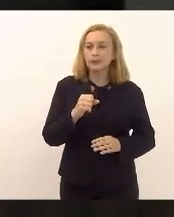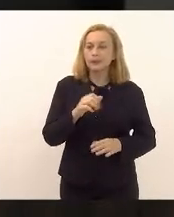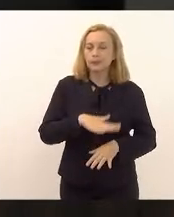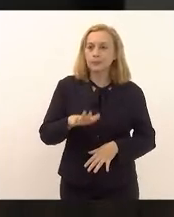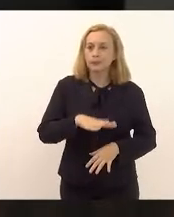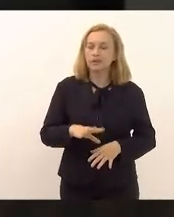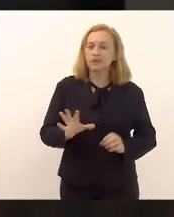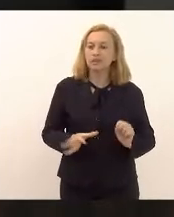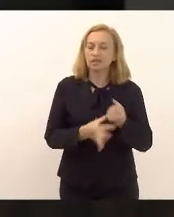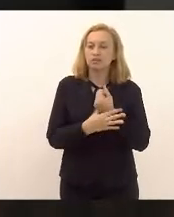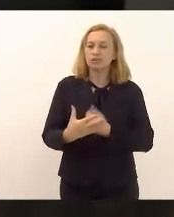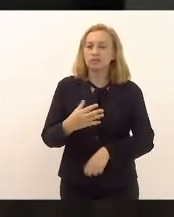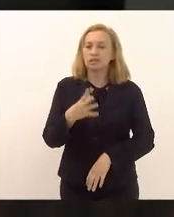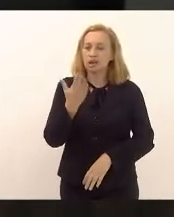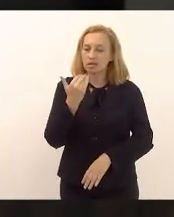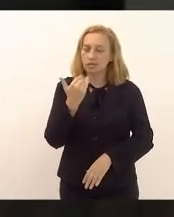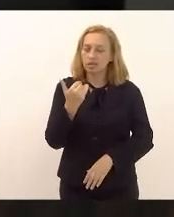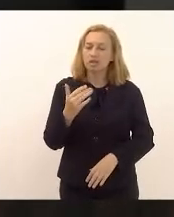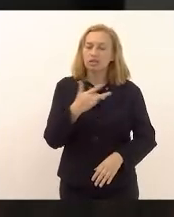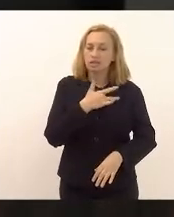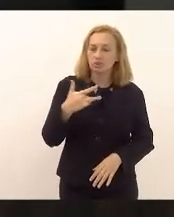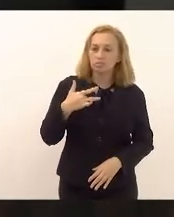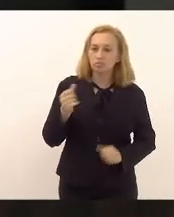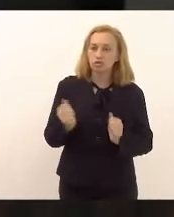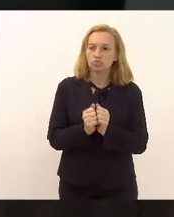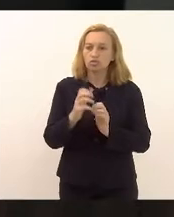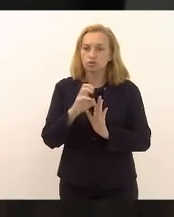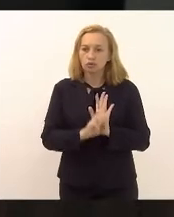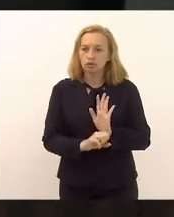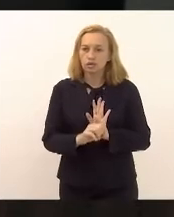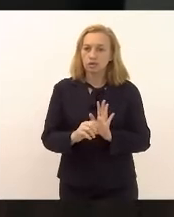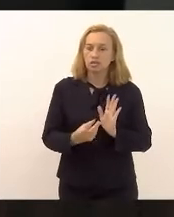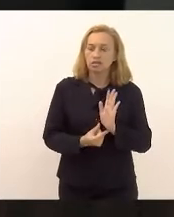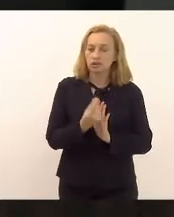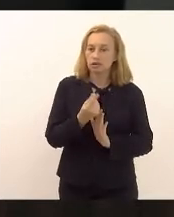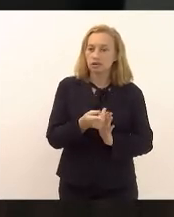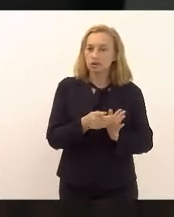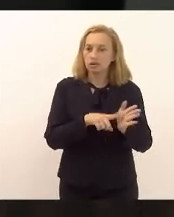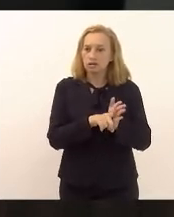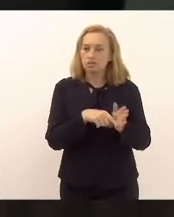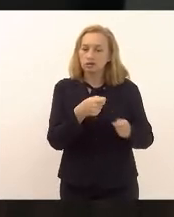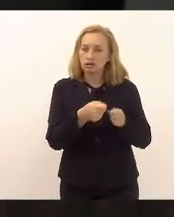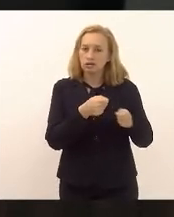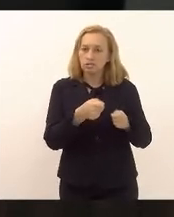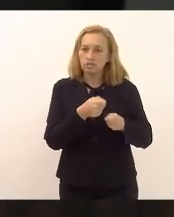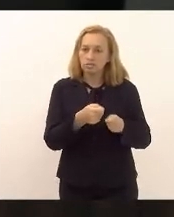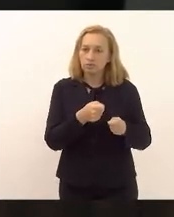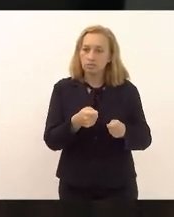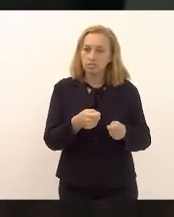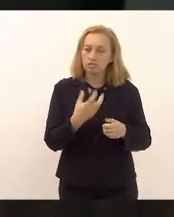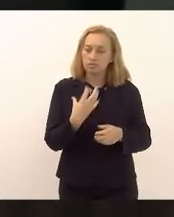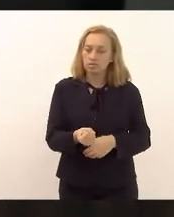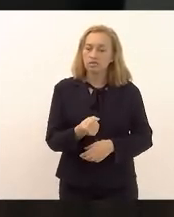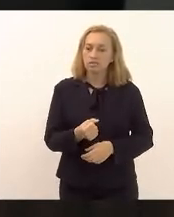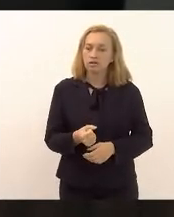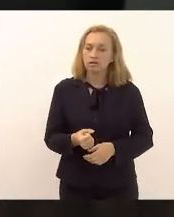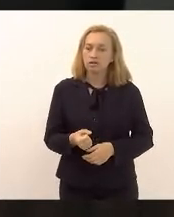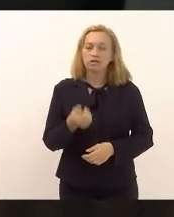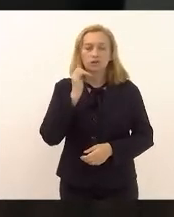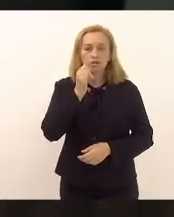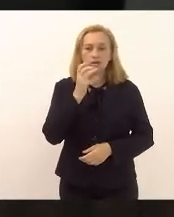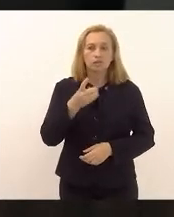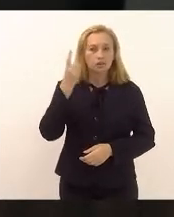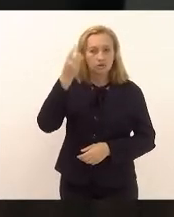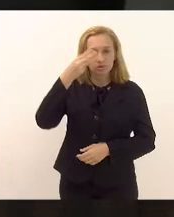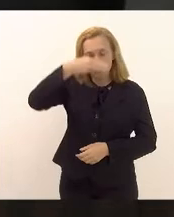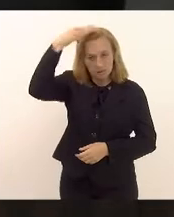alimentar, favorável. De saúde, favorável com emendas. De orçamento, finanças, fiscalização financeira e controle, favorável. Relatores, deputado